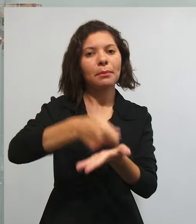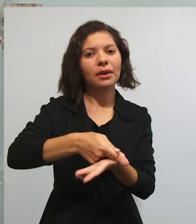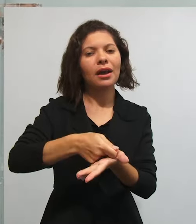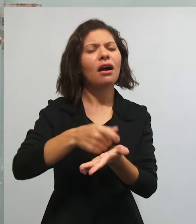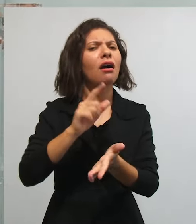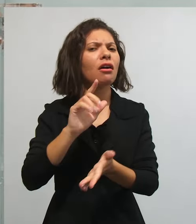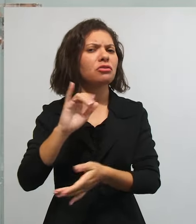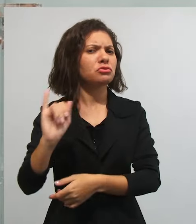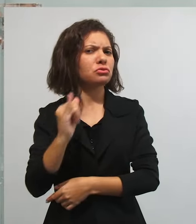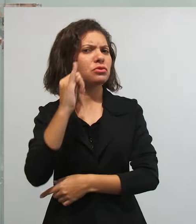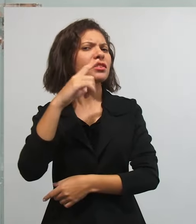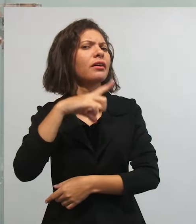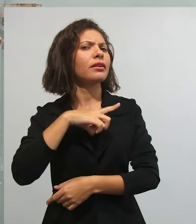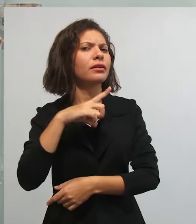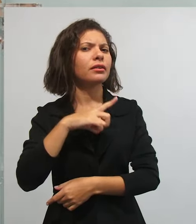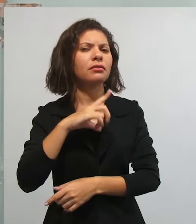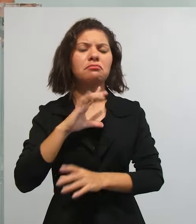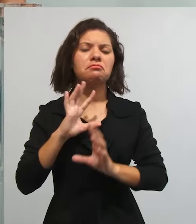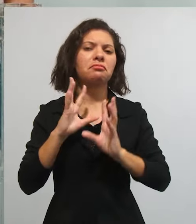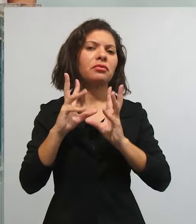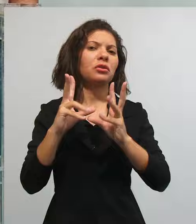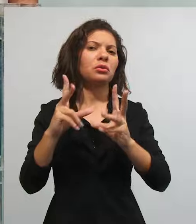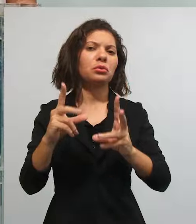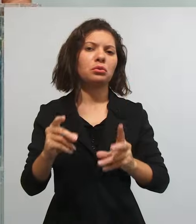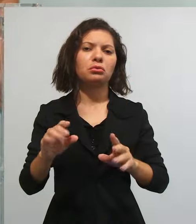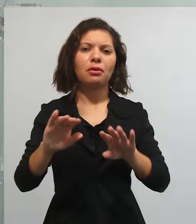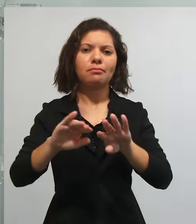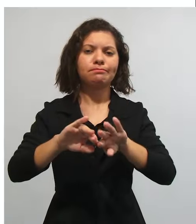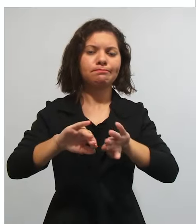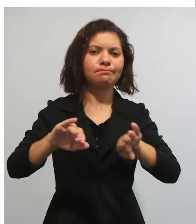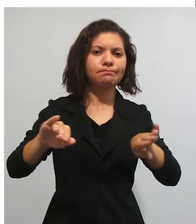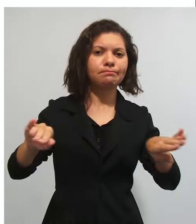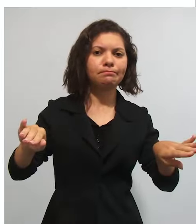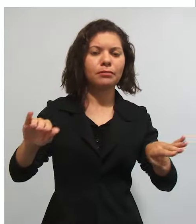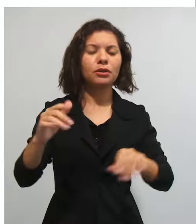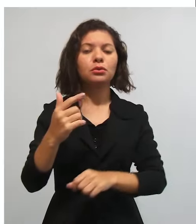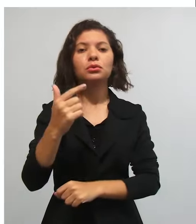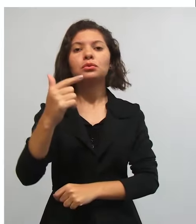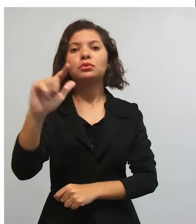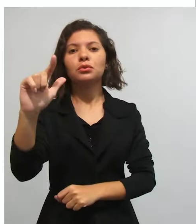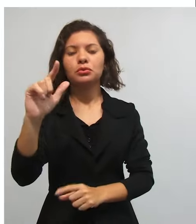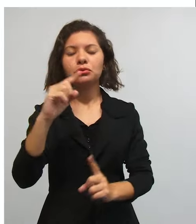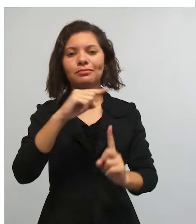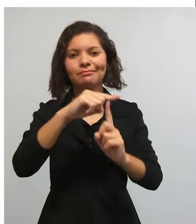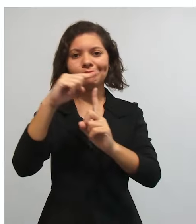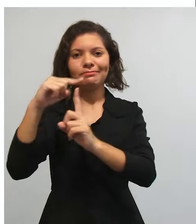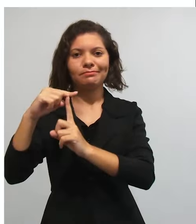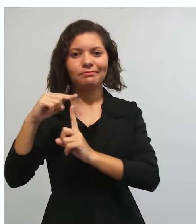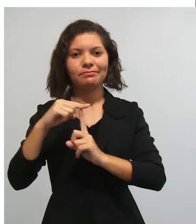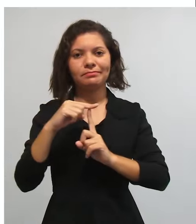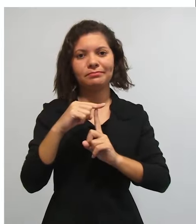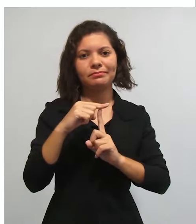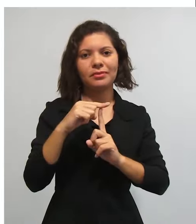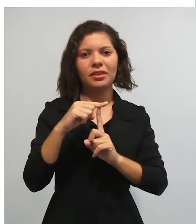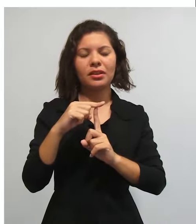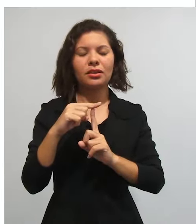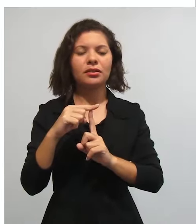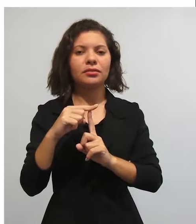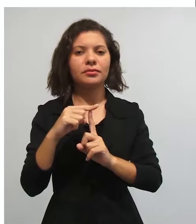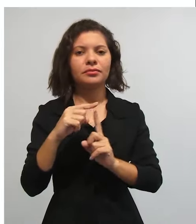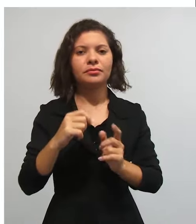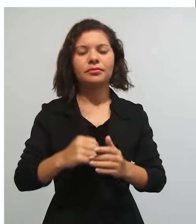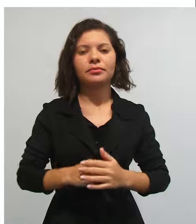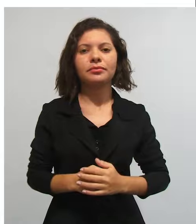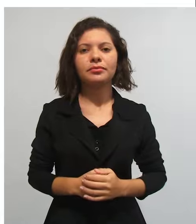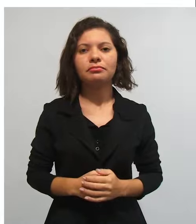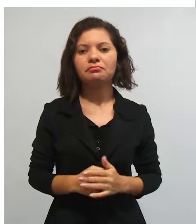juros. Então, é tudo separadinho em um outro tipo. É mais ou menos essa apresentação que